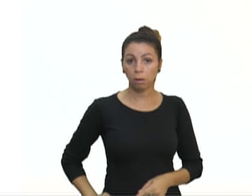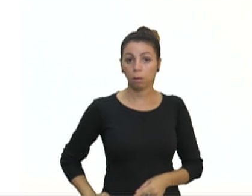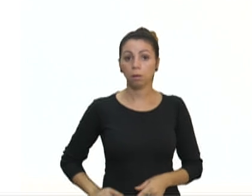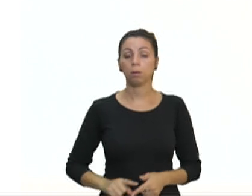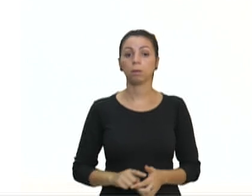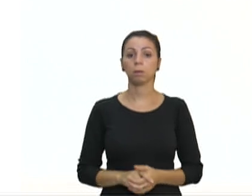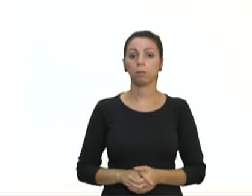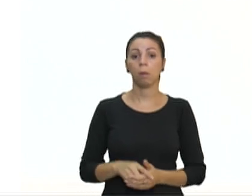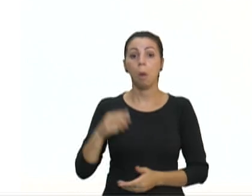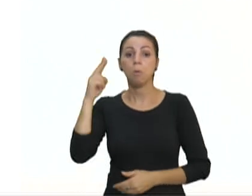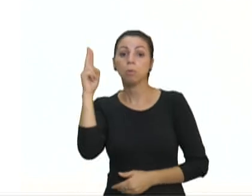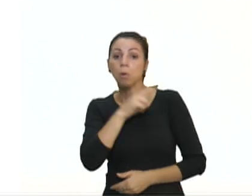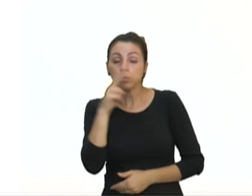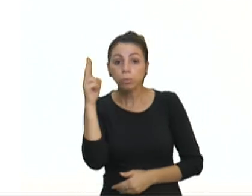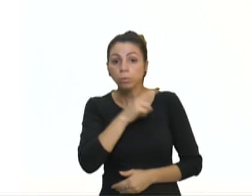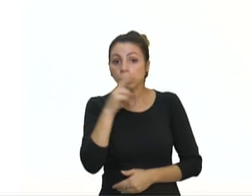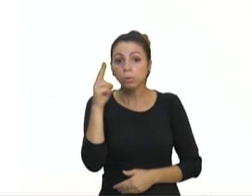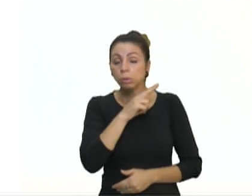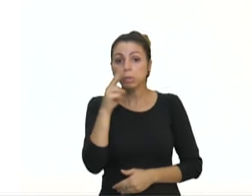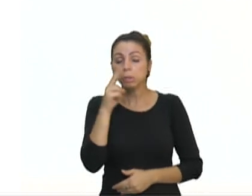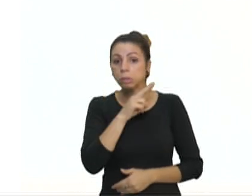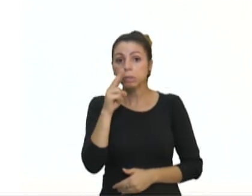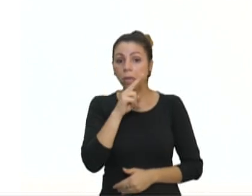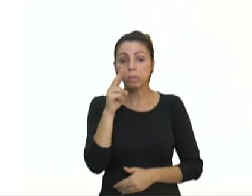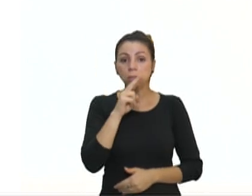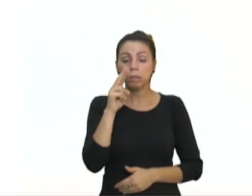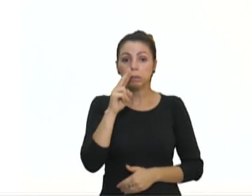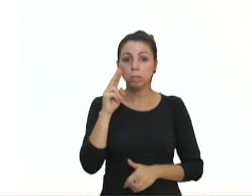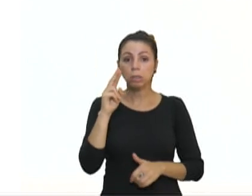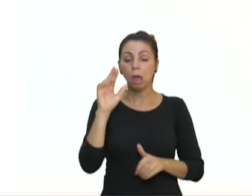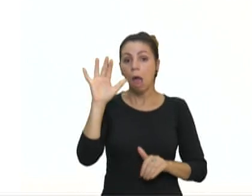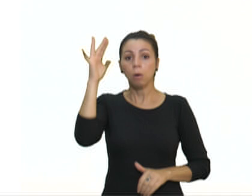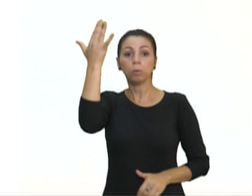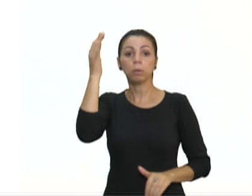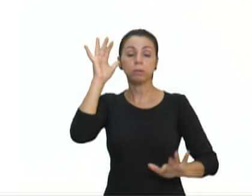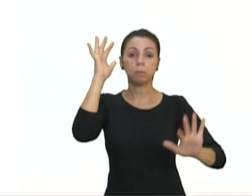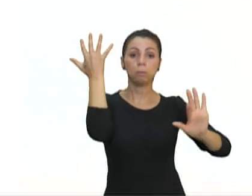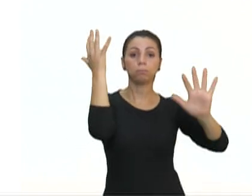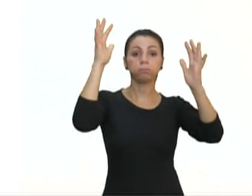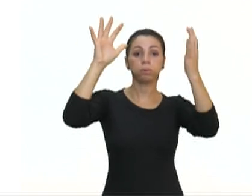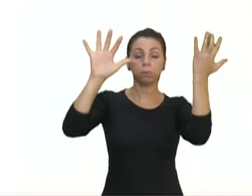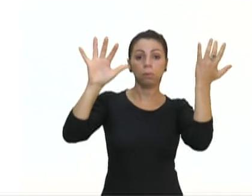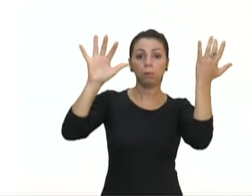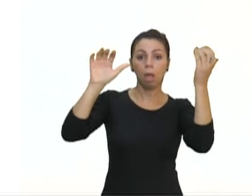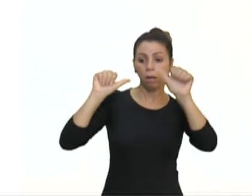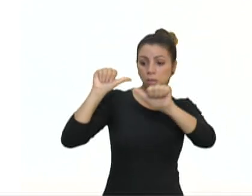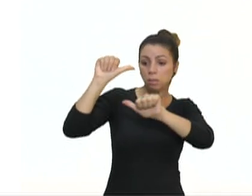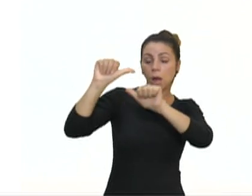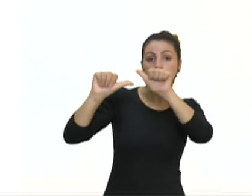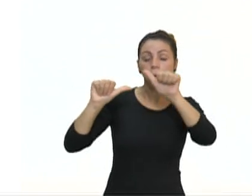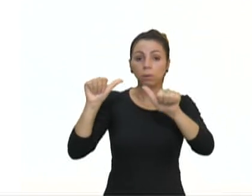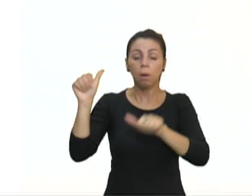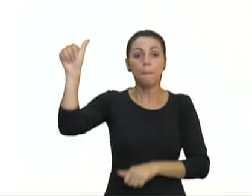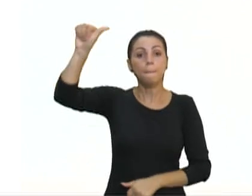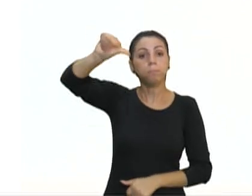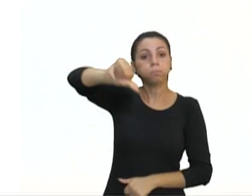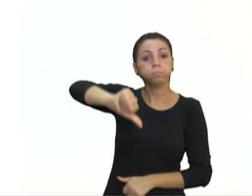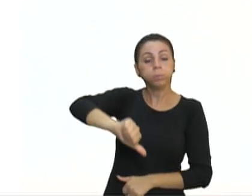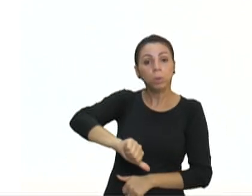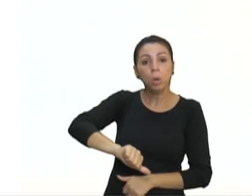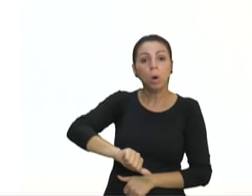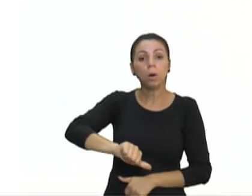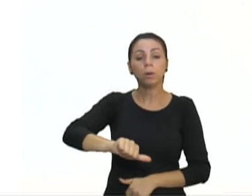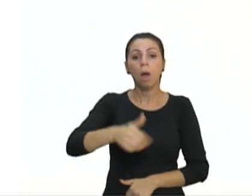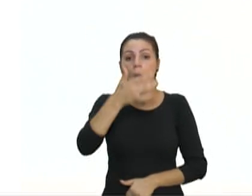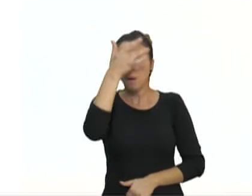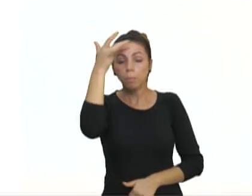saúde decorrentes de eventos climáticos, as mudanças elas pioram ainda os quadros de desnutrição, ajudam